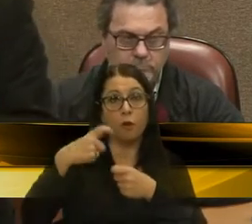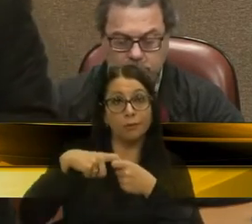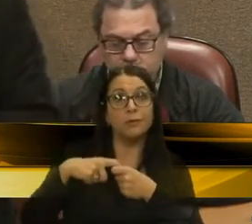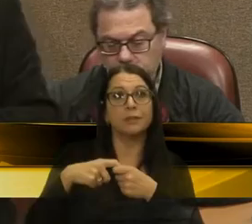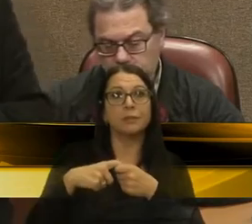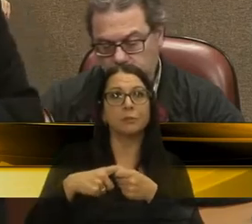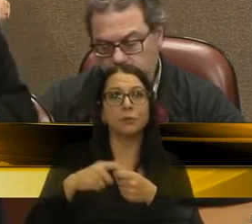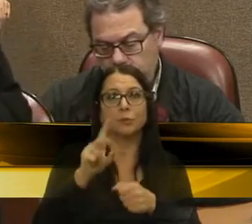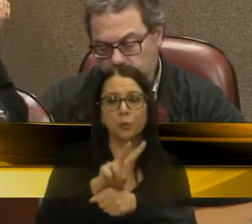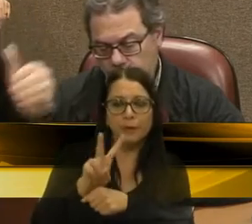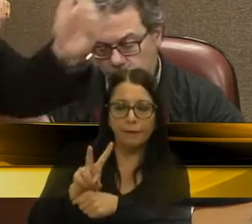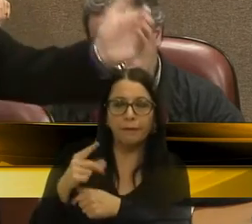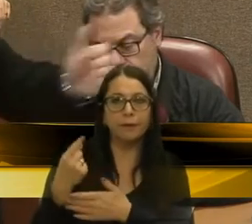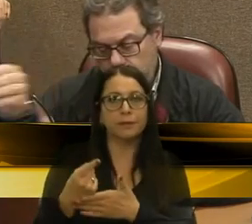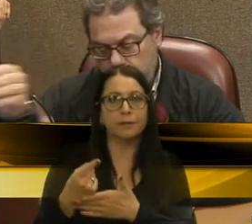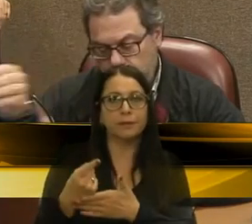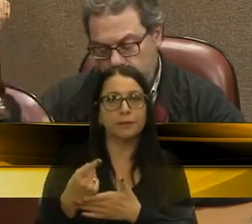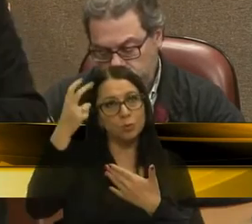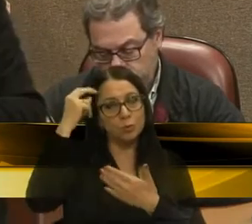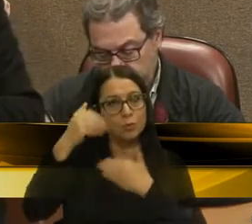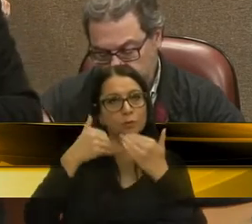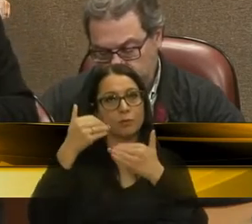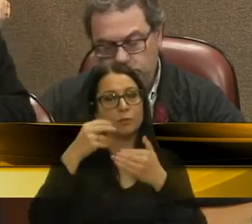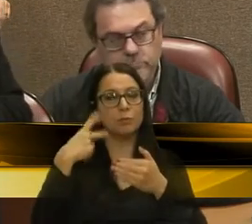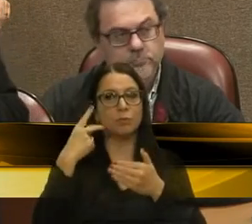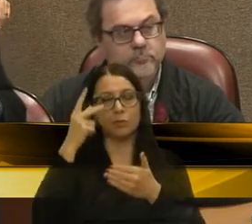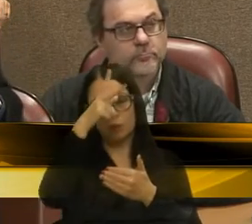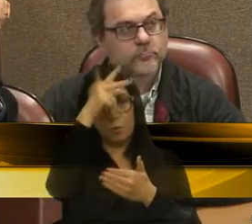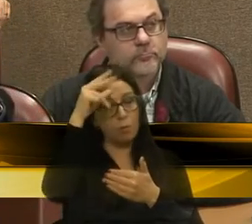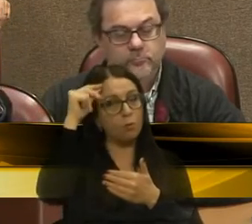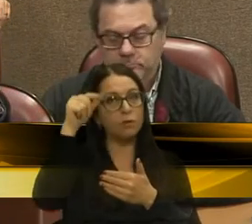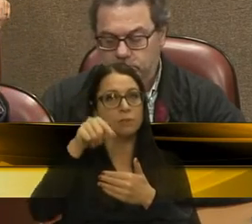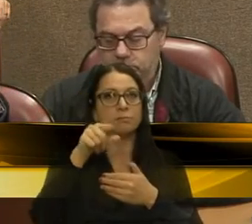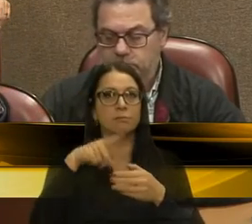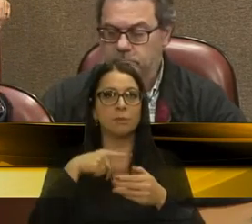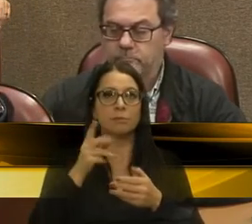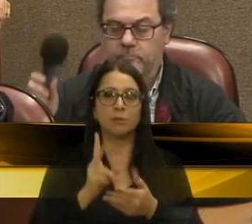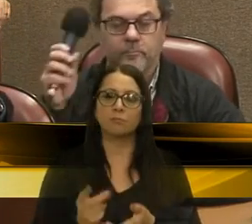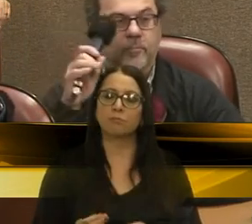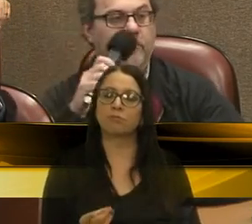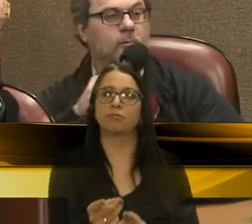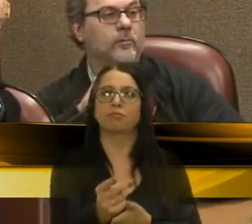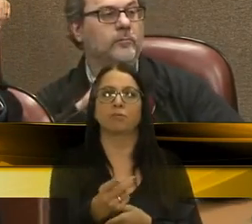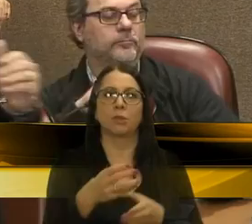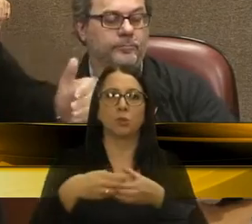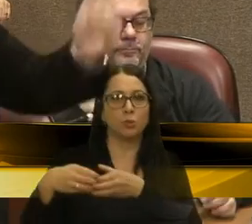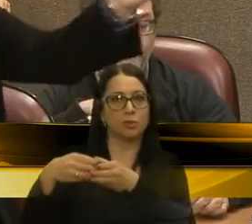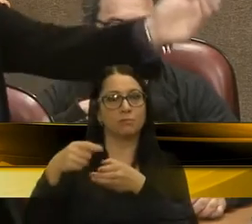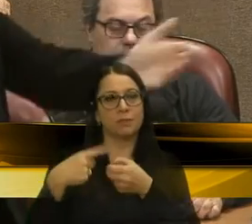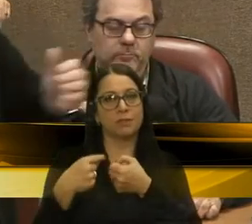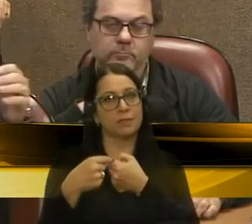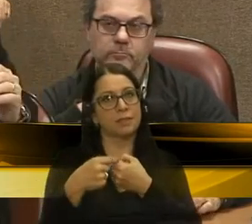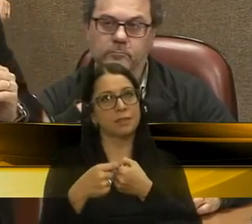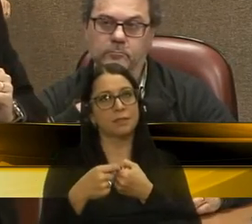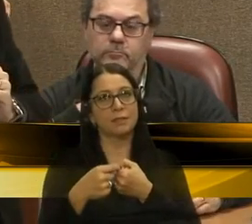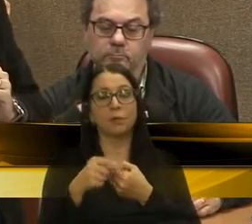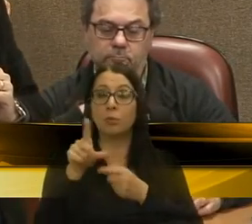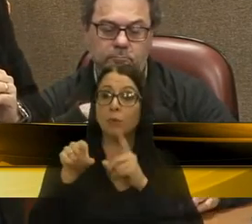né, a preservação da nossa cultura e políticas públicas que devem permear o turismo em nossa cidade enquanto uma